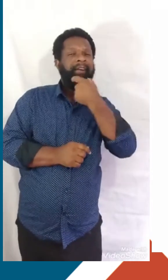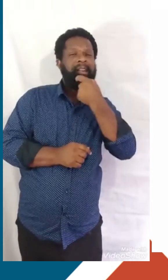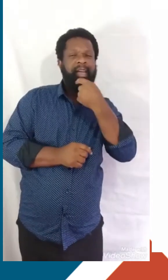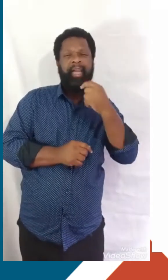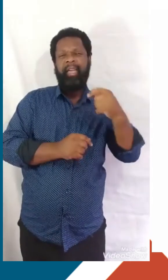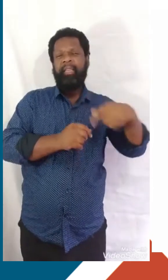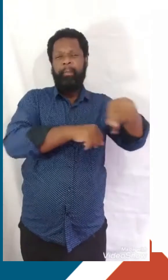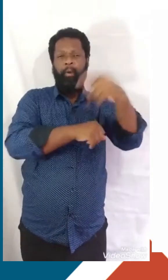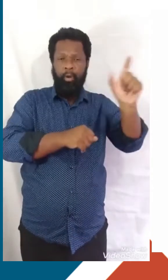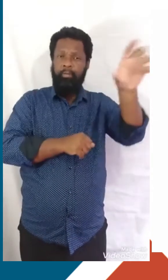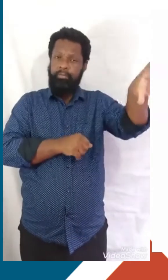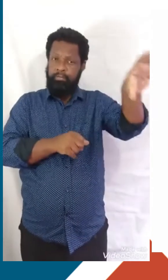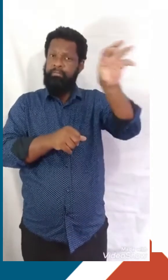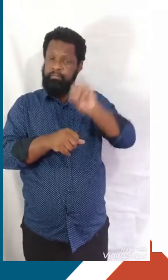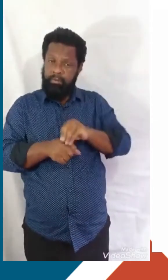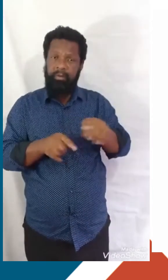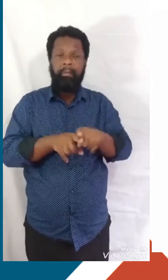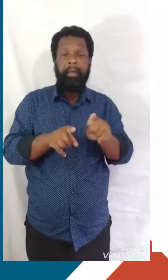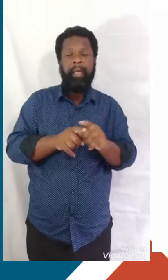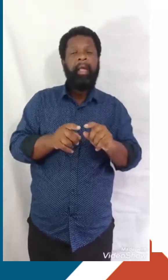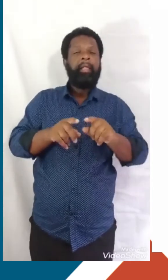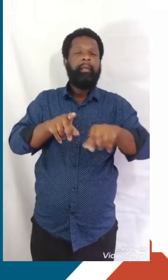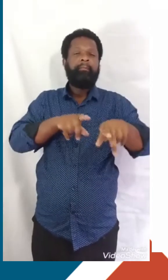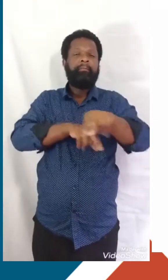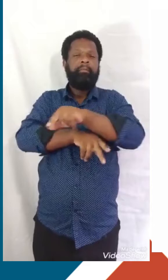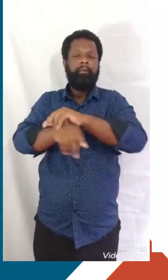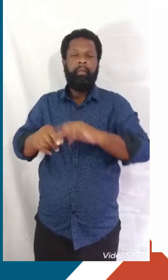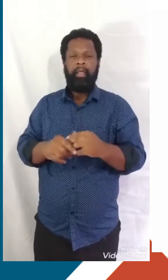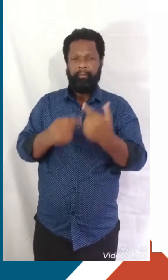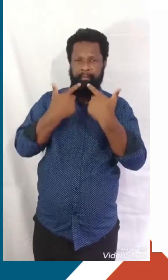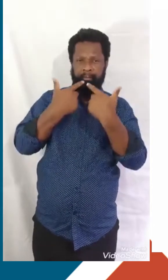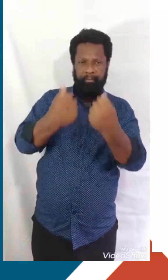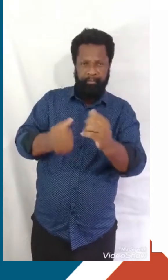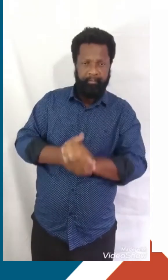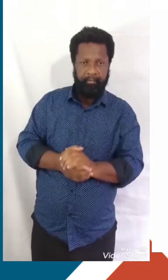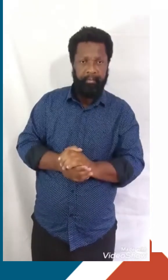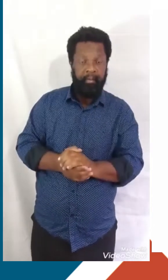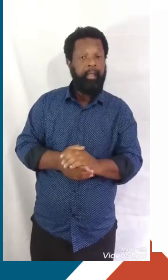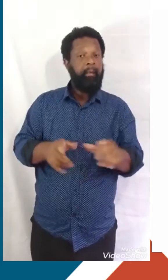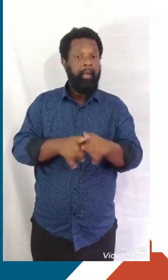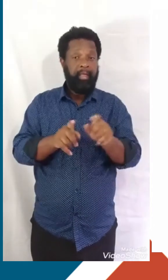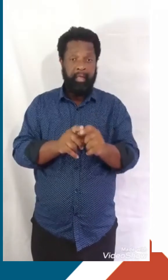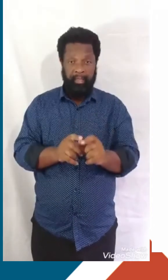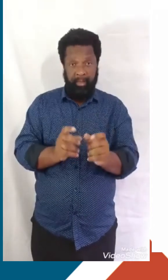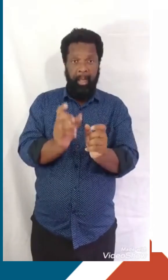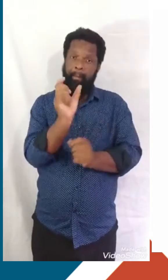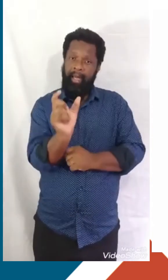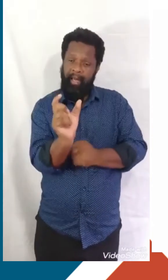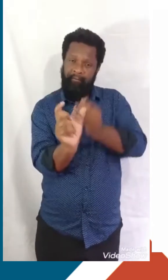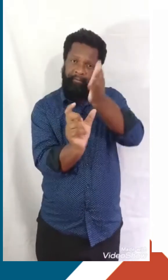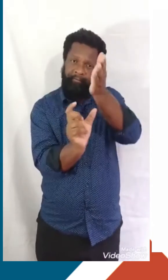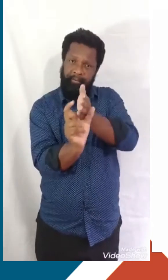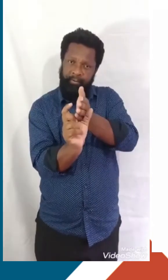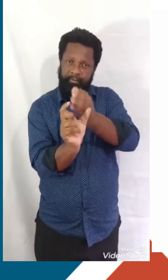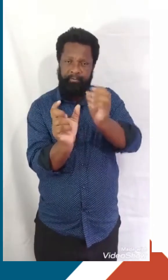e termos plurilingües. No campo morfológico, separação dos prefixos, dos radicais e